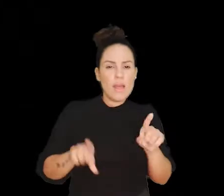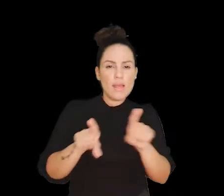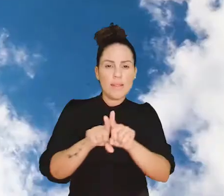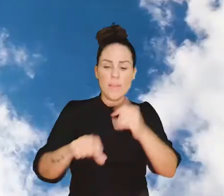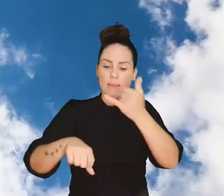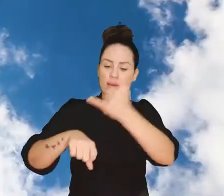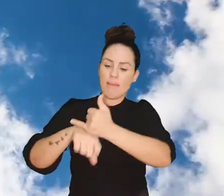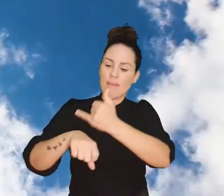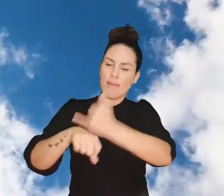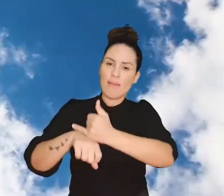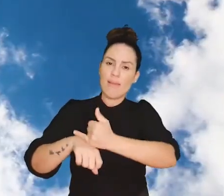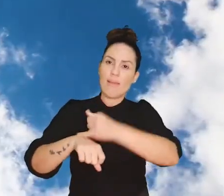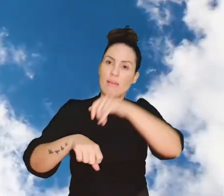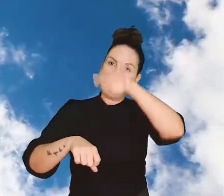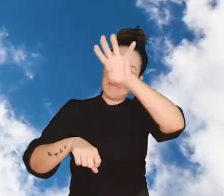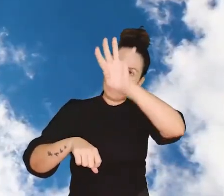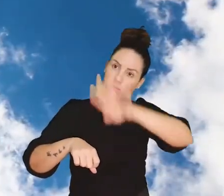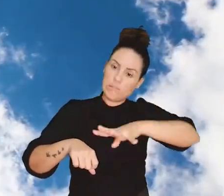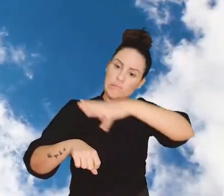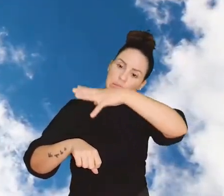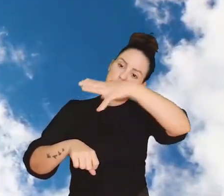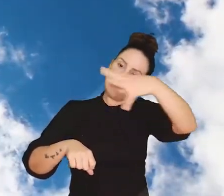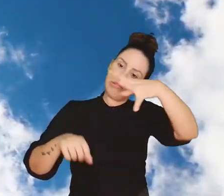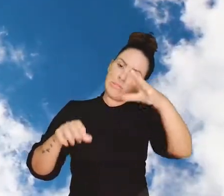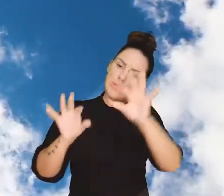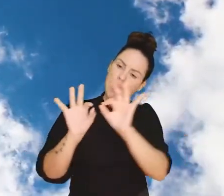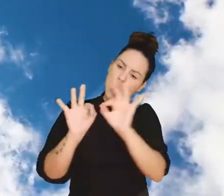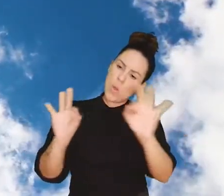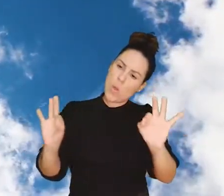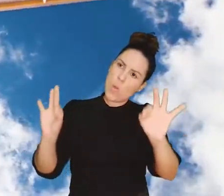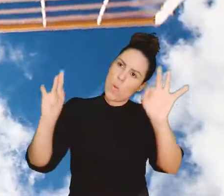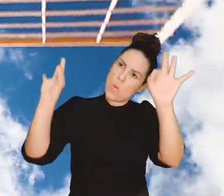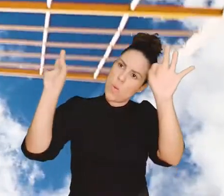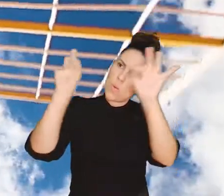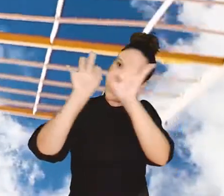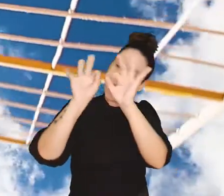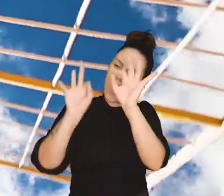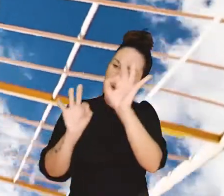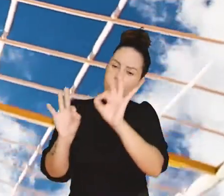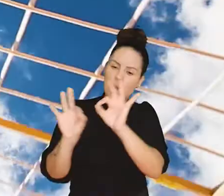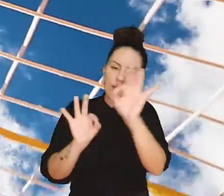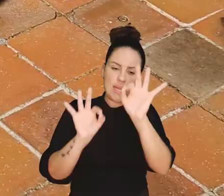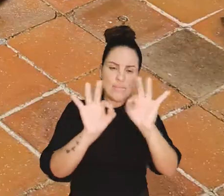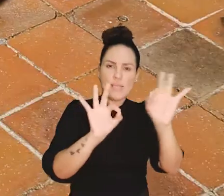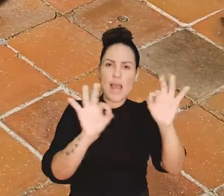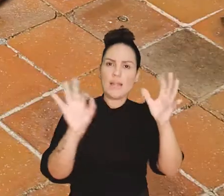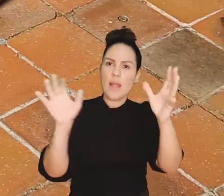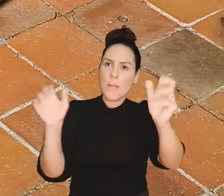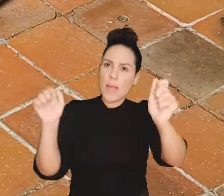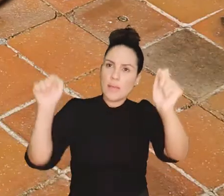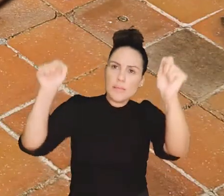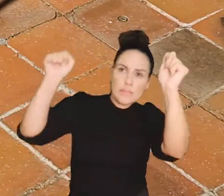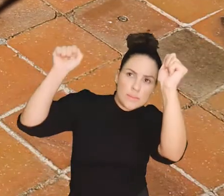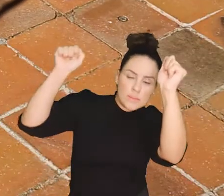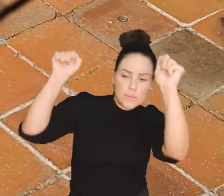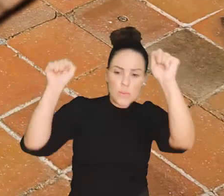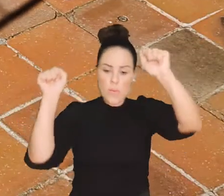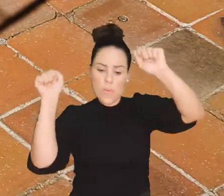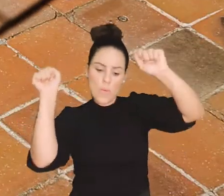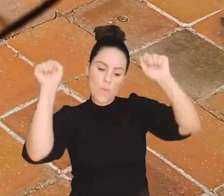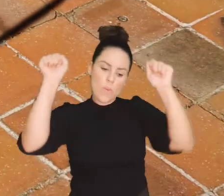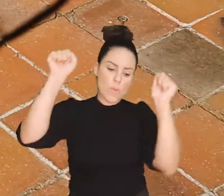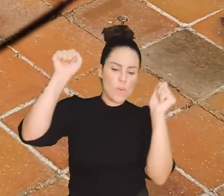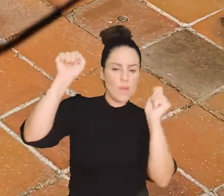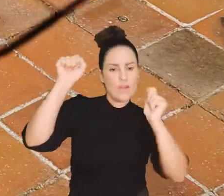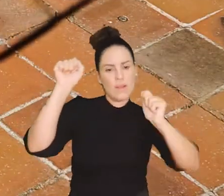toda milimetrada, toda cartesianamente organizada em suas ortogonais. Com a incidência da luz do sol, ela